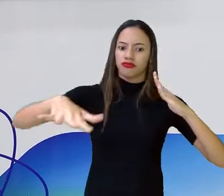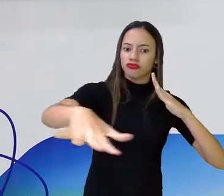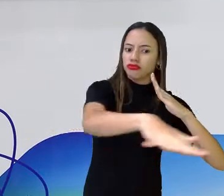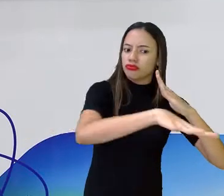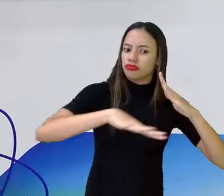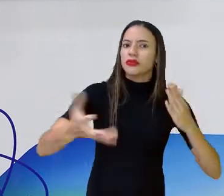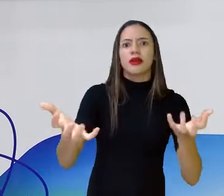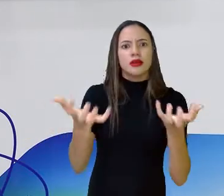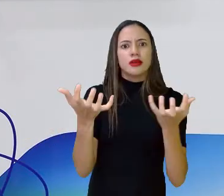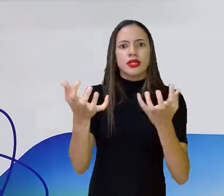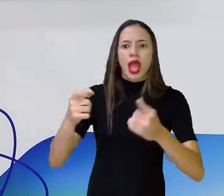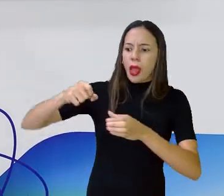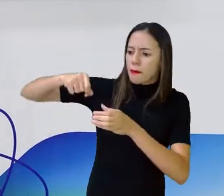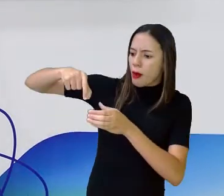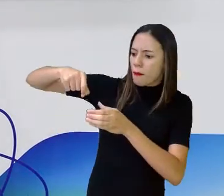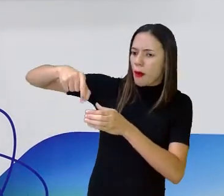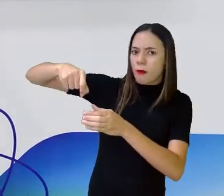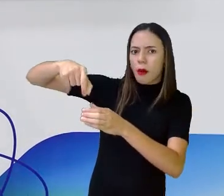quer plantar algumas